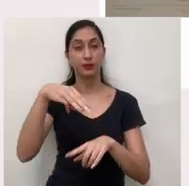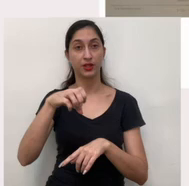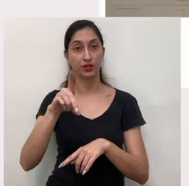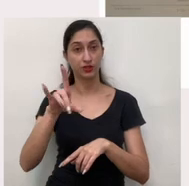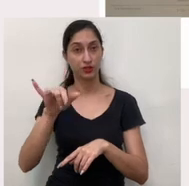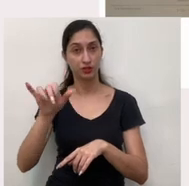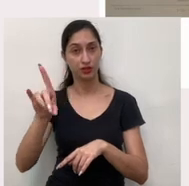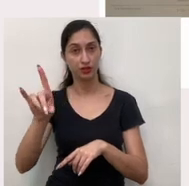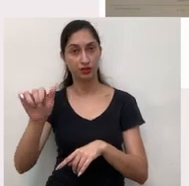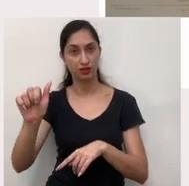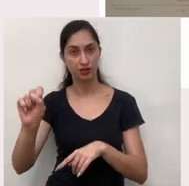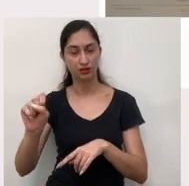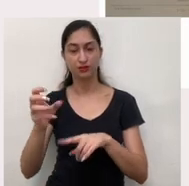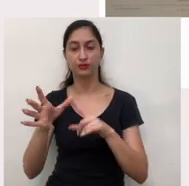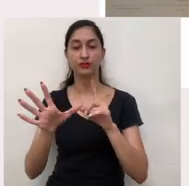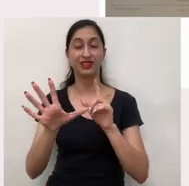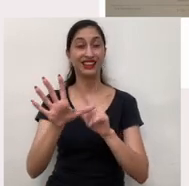né?